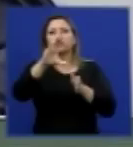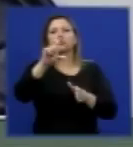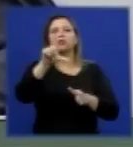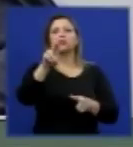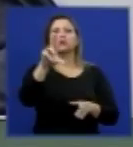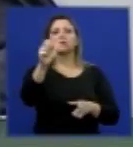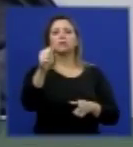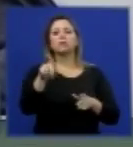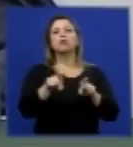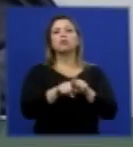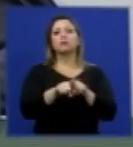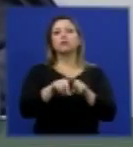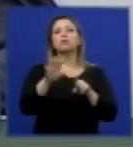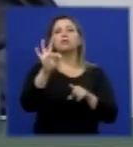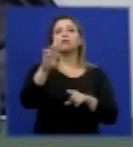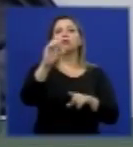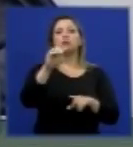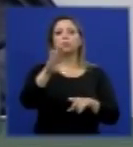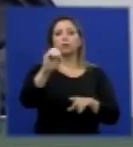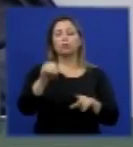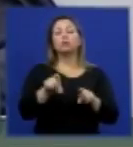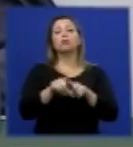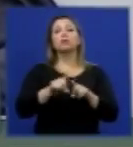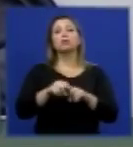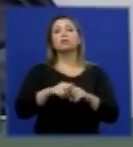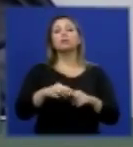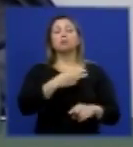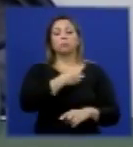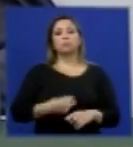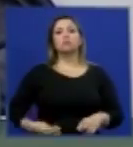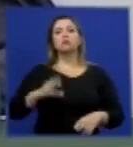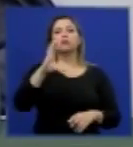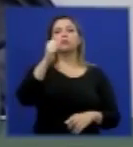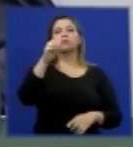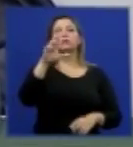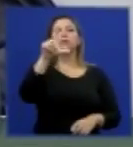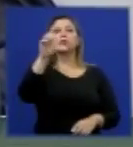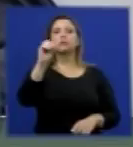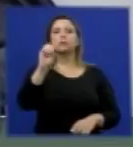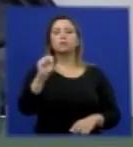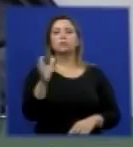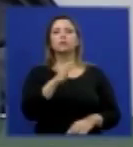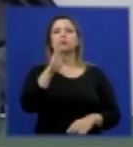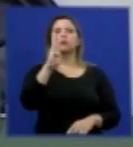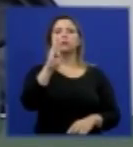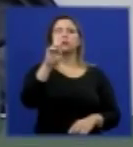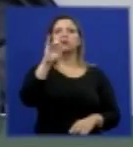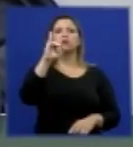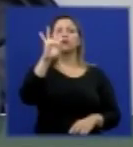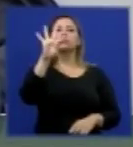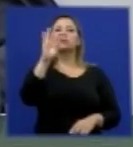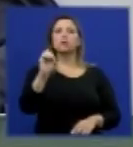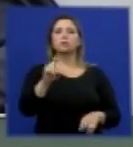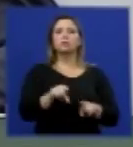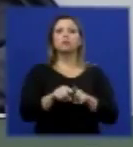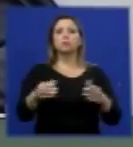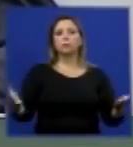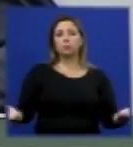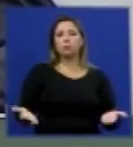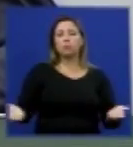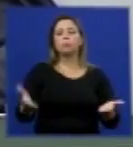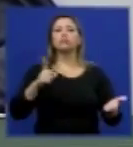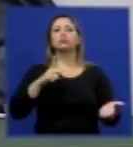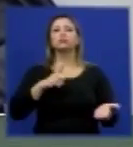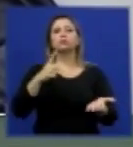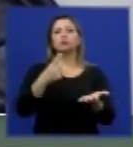ministro Carlos Brito. E hoje nós estamos a celebrar a